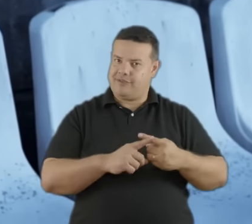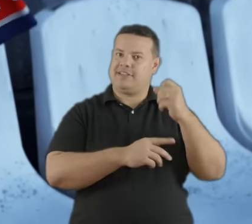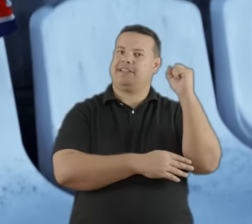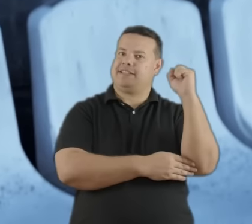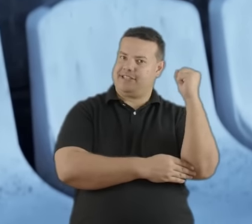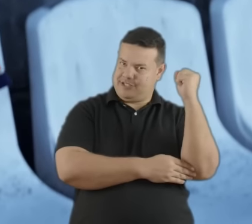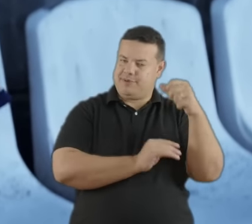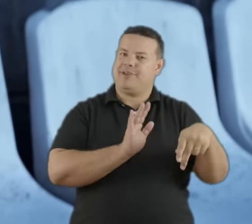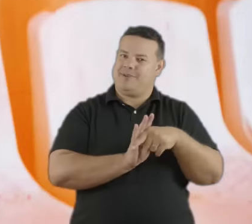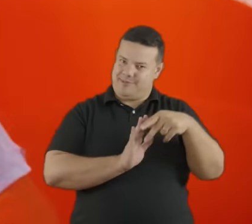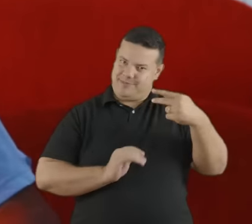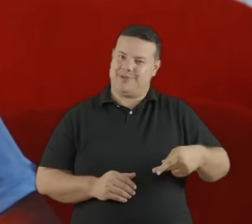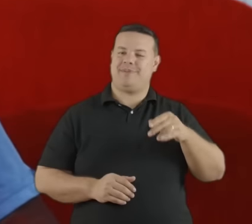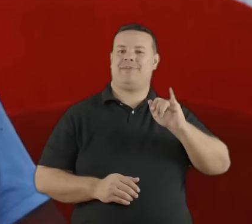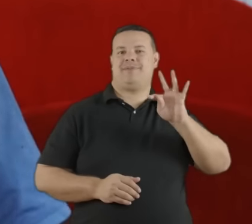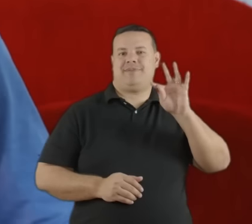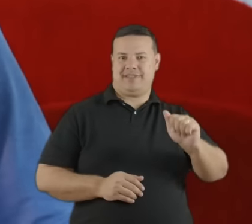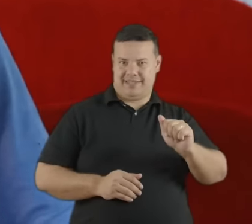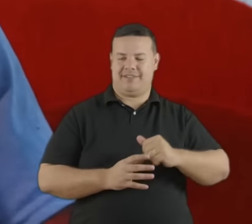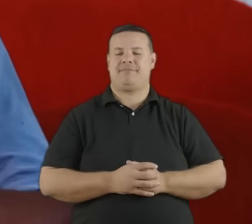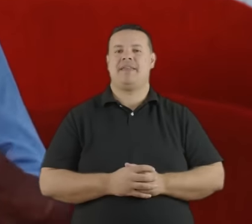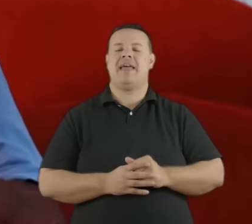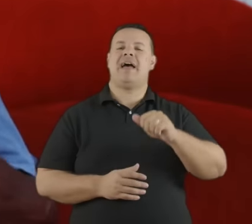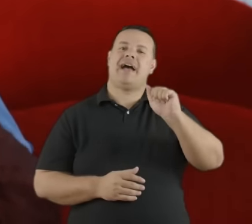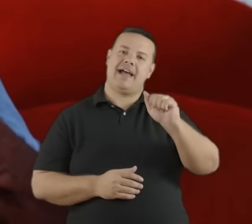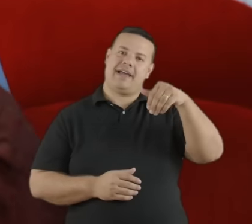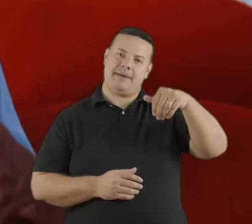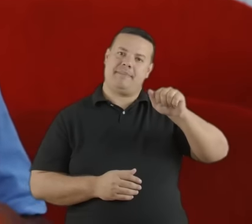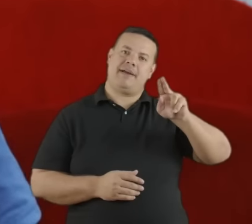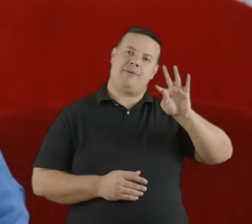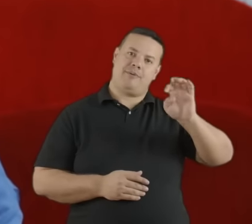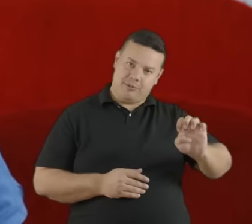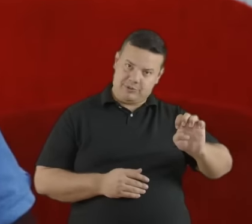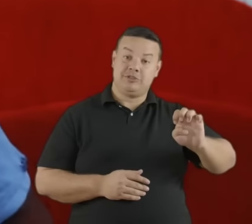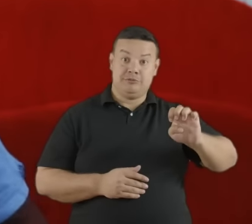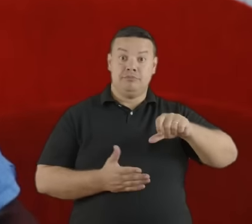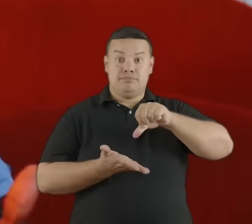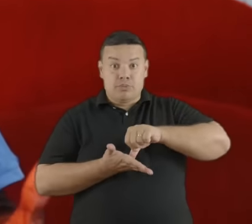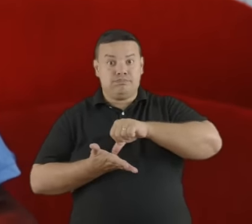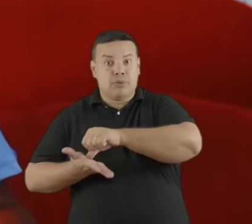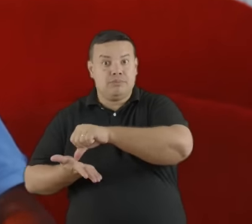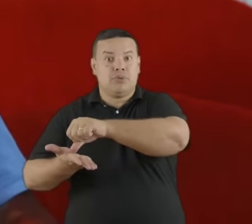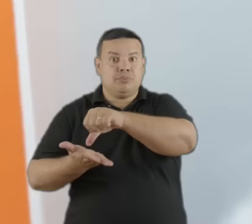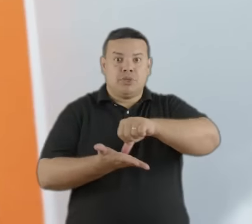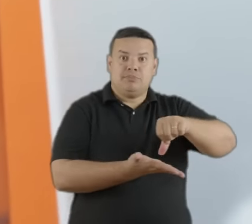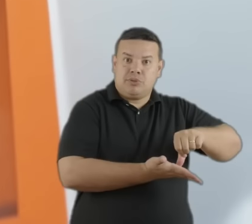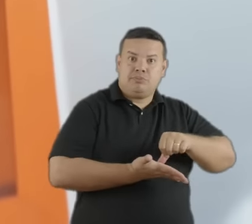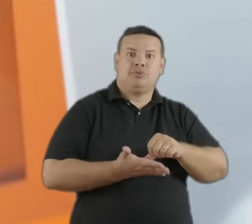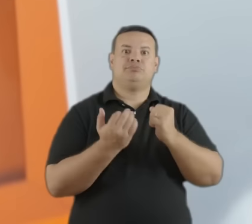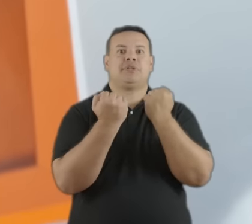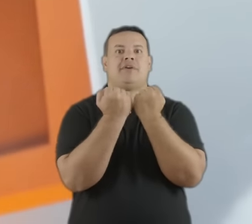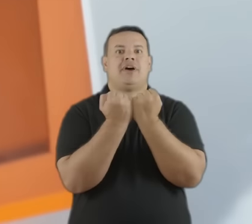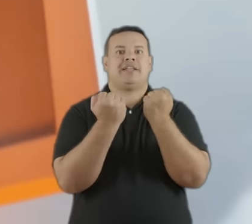campeonatos sergipanos pelo Ita. Amaúti, o Coringa. Atuava em todas as posições da defesa,